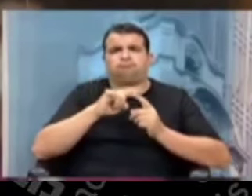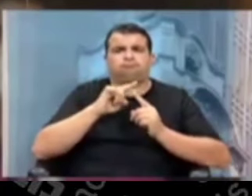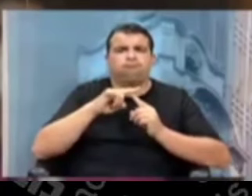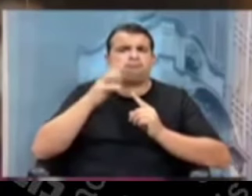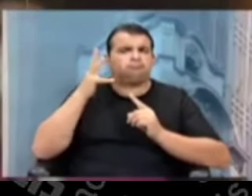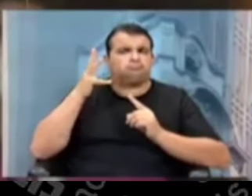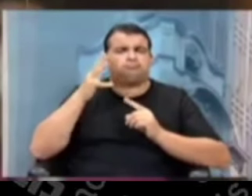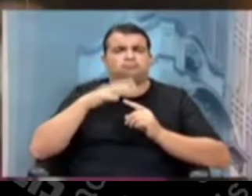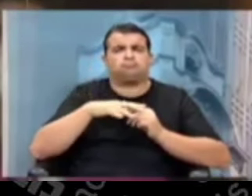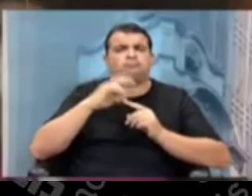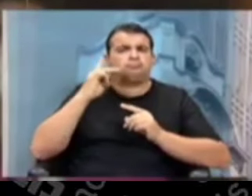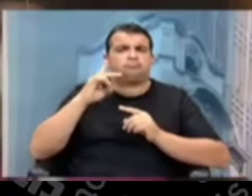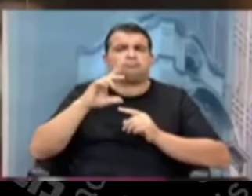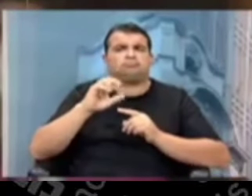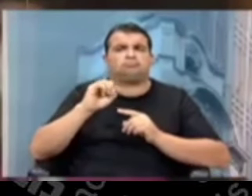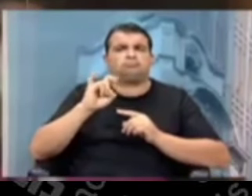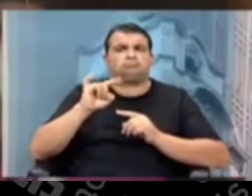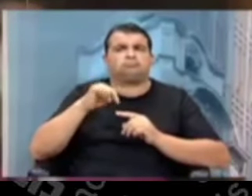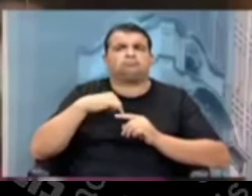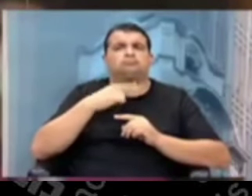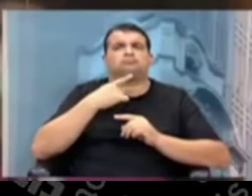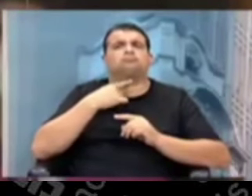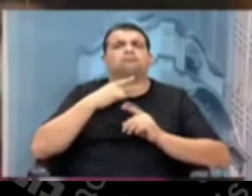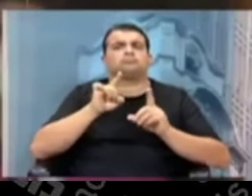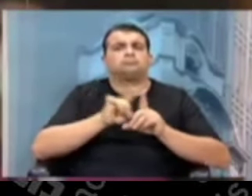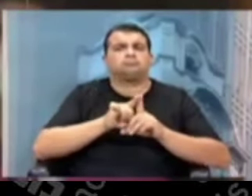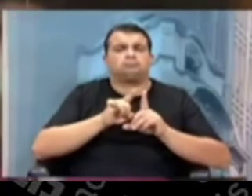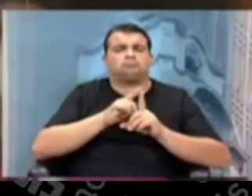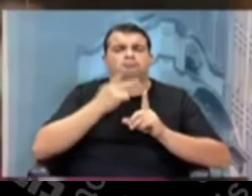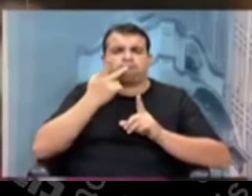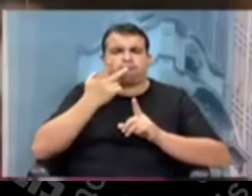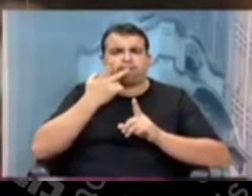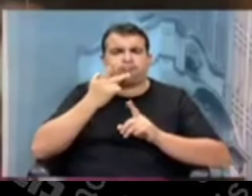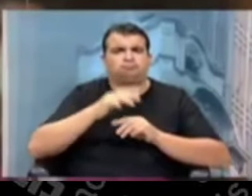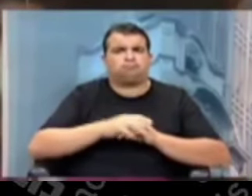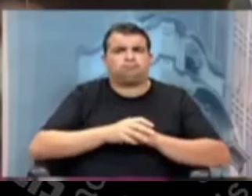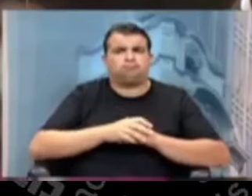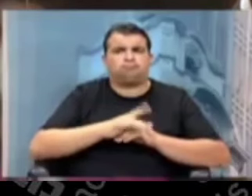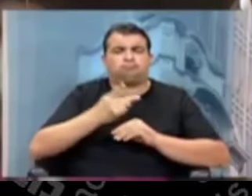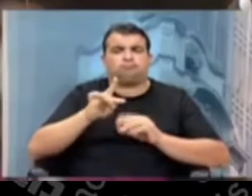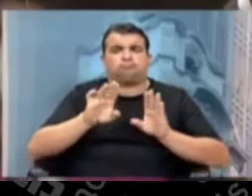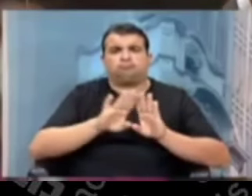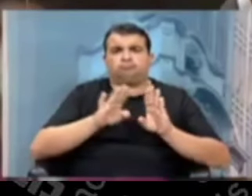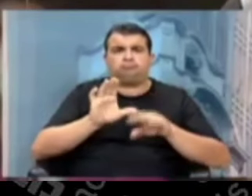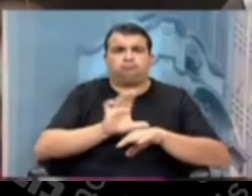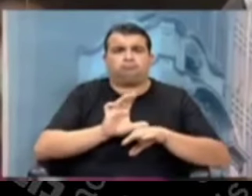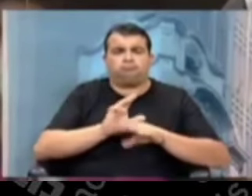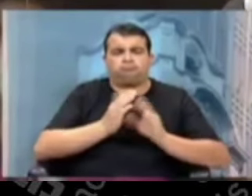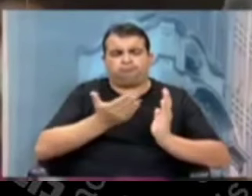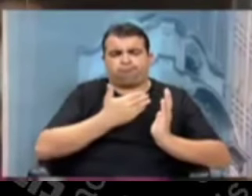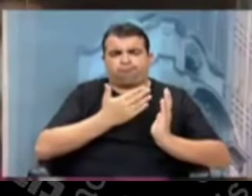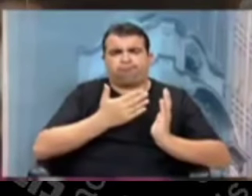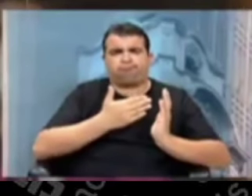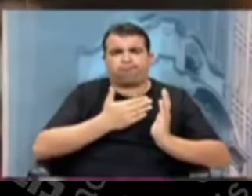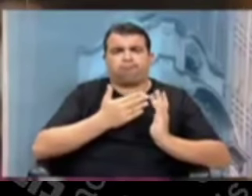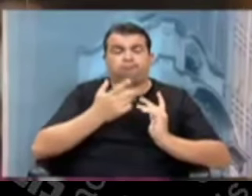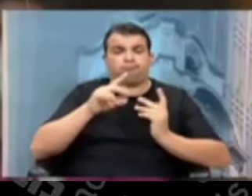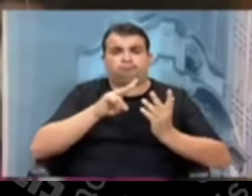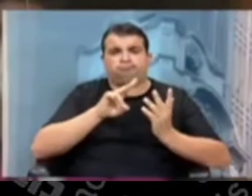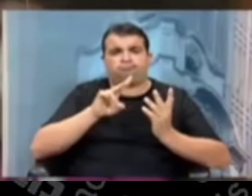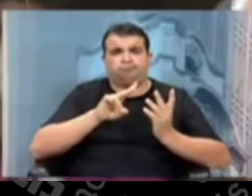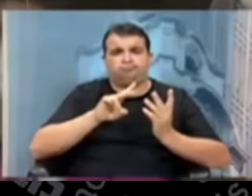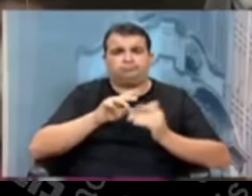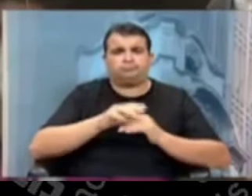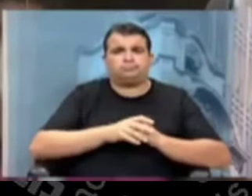e o vereador Cassia eu gostaria de chamar atenção que ele abrisse a constituição e lá ele vai